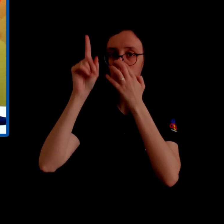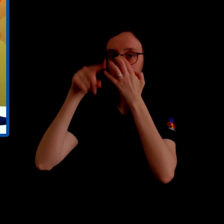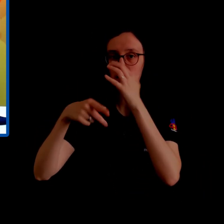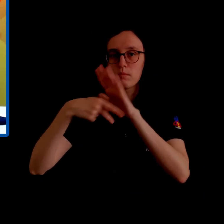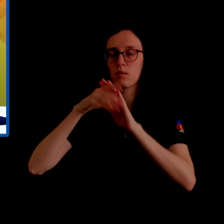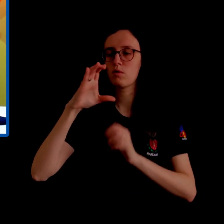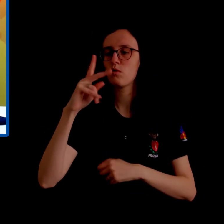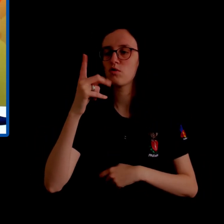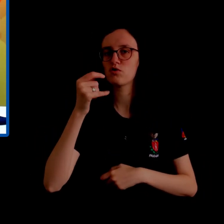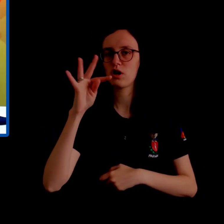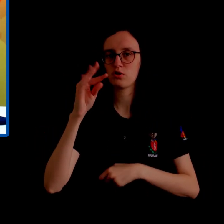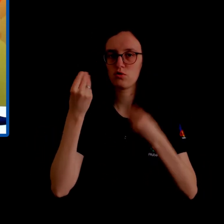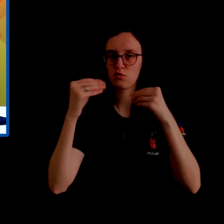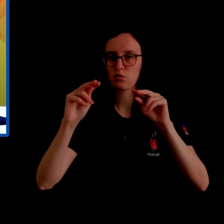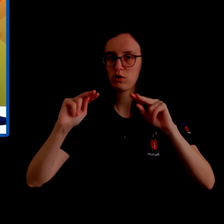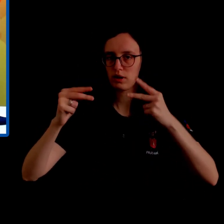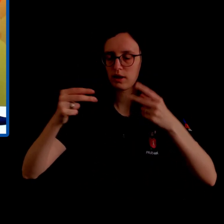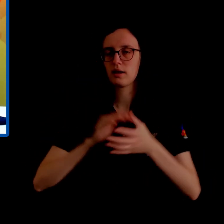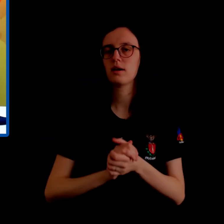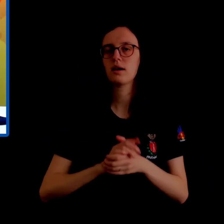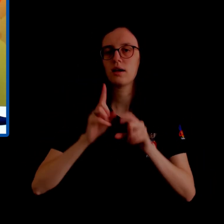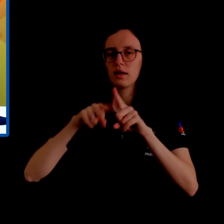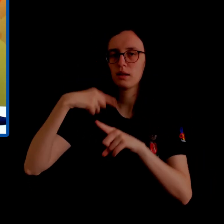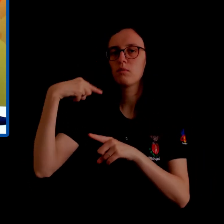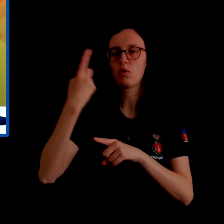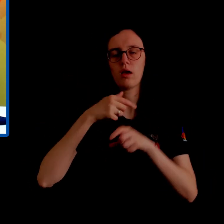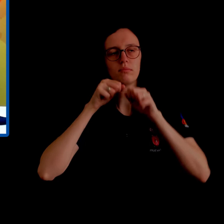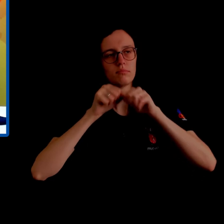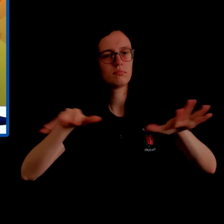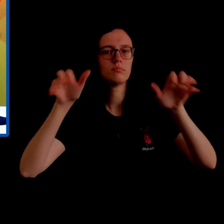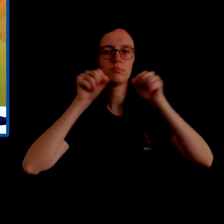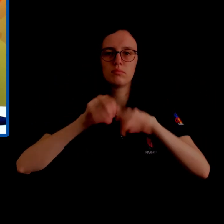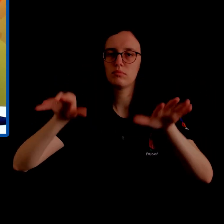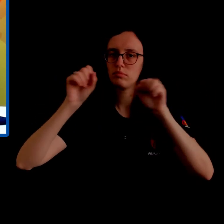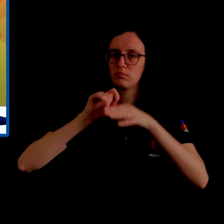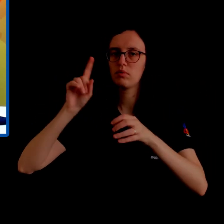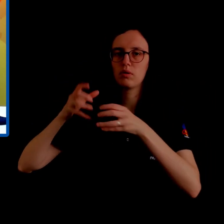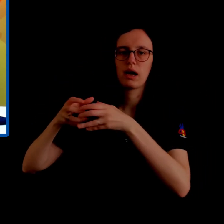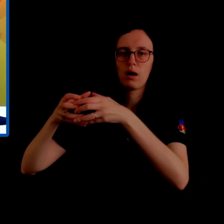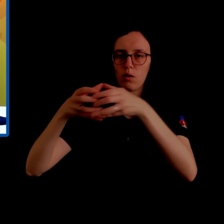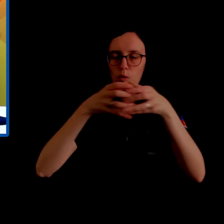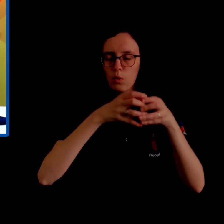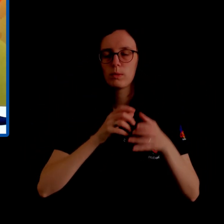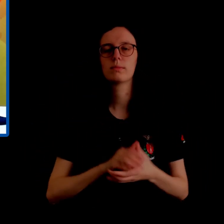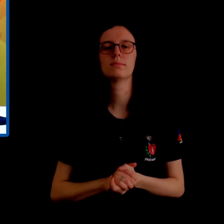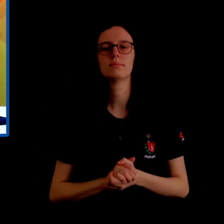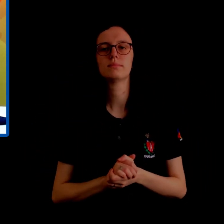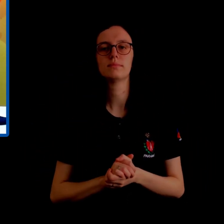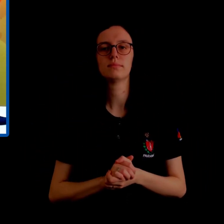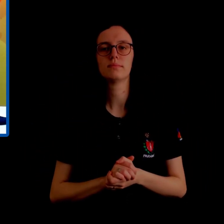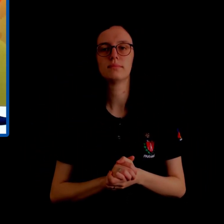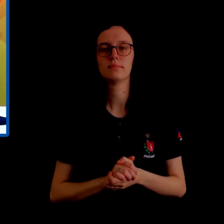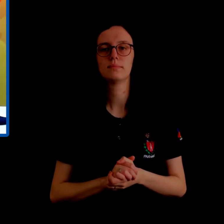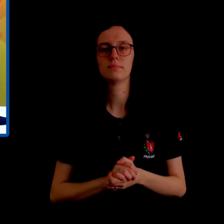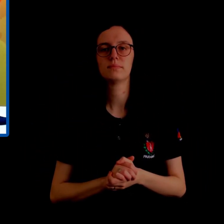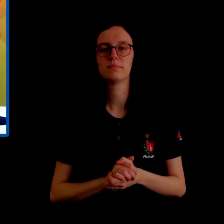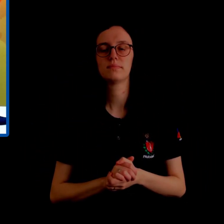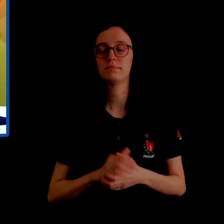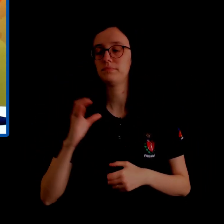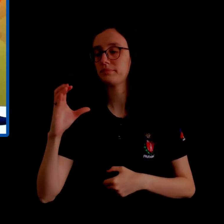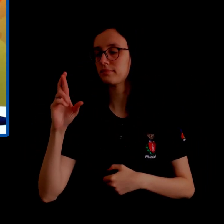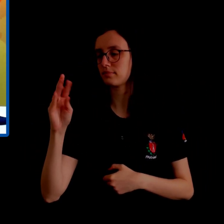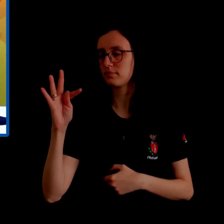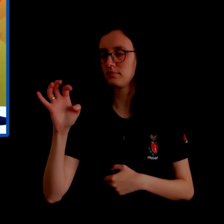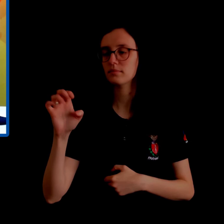chat, mas aí depois a gente vai replicando também nos nossos grupos e tal. O pessoal da CRTE tem esse link também,